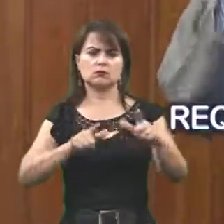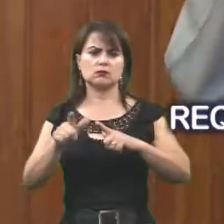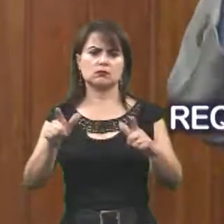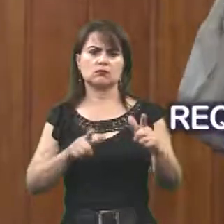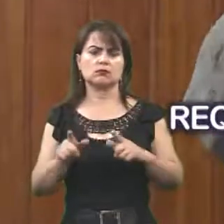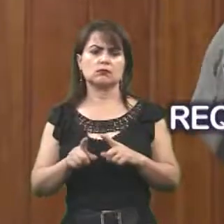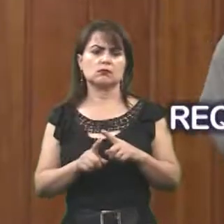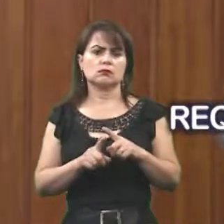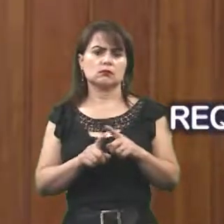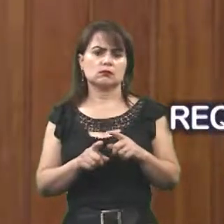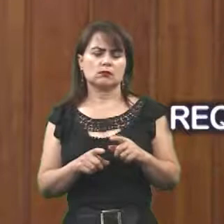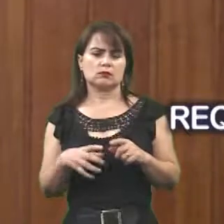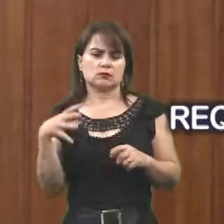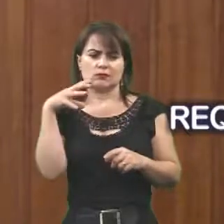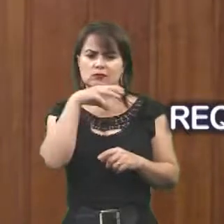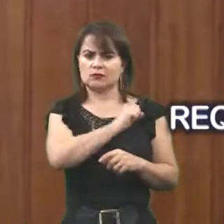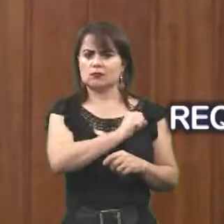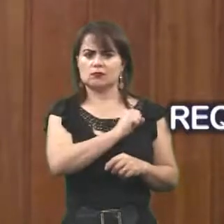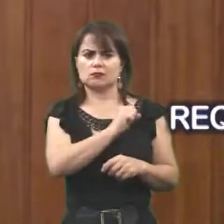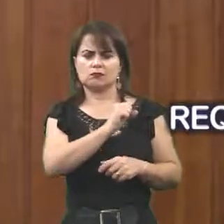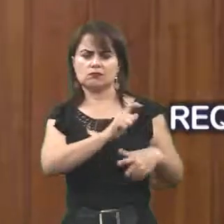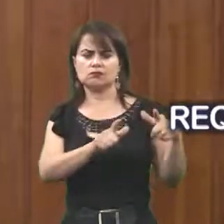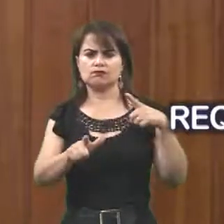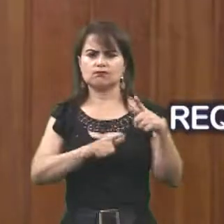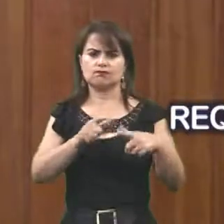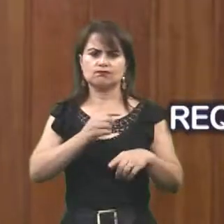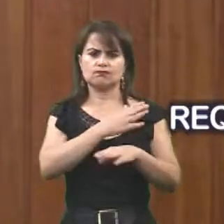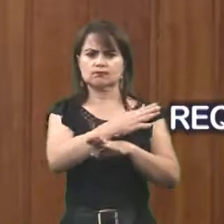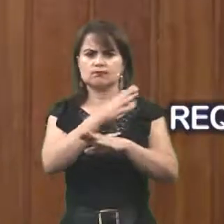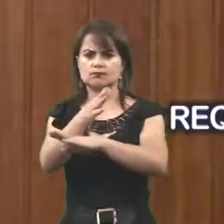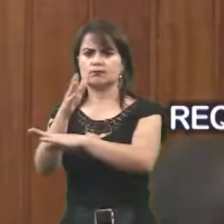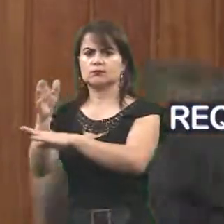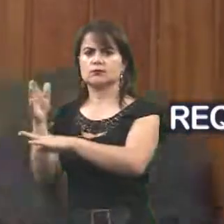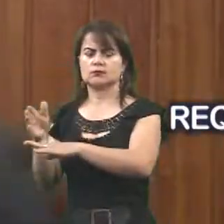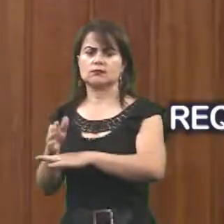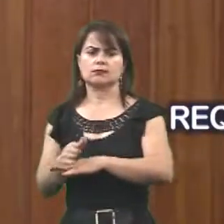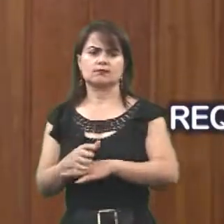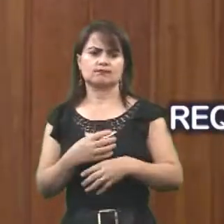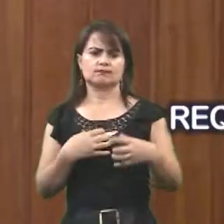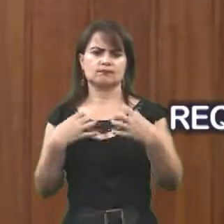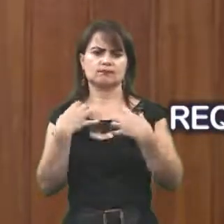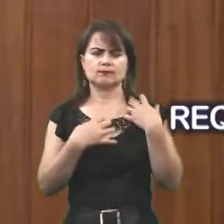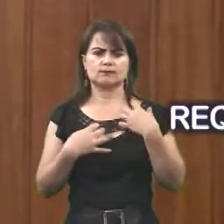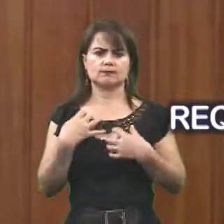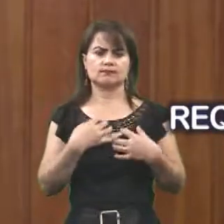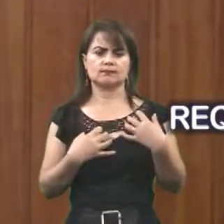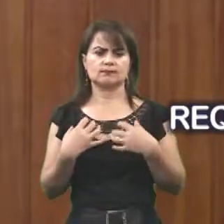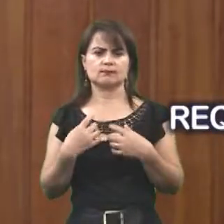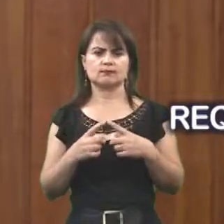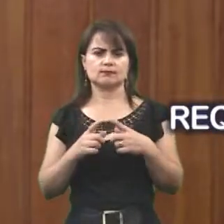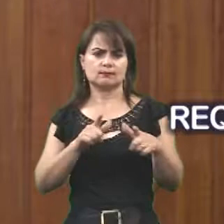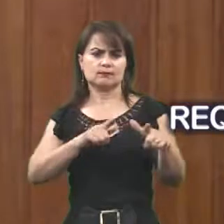tanta correria, de tanto, digamos, aflições com o